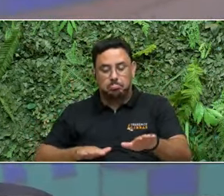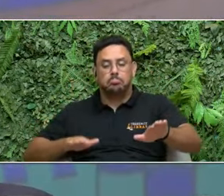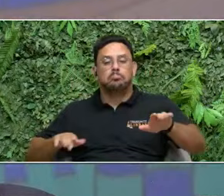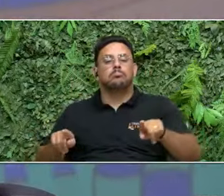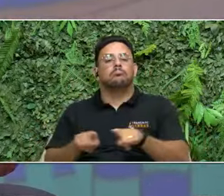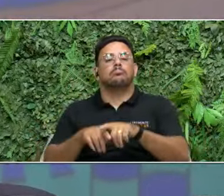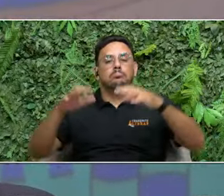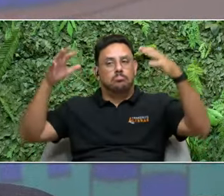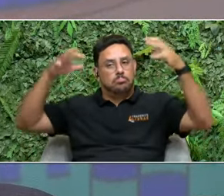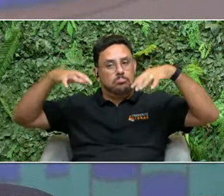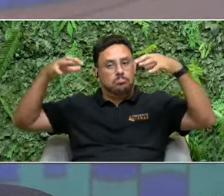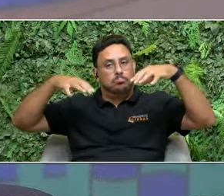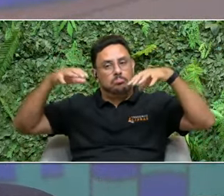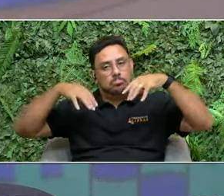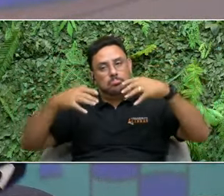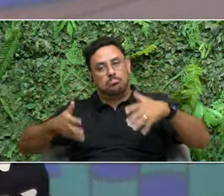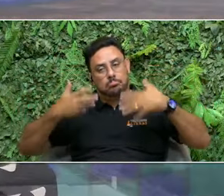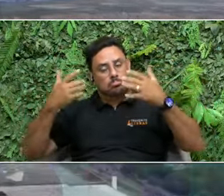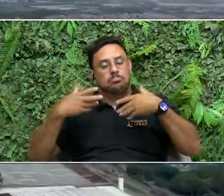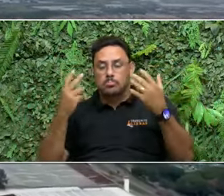também do clima vai